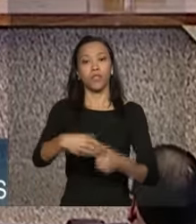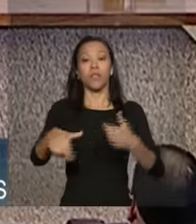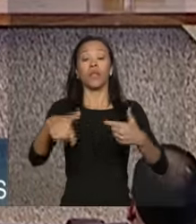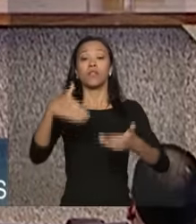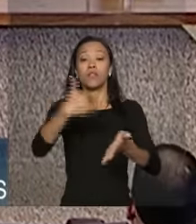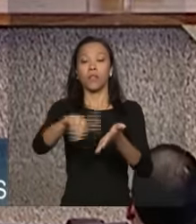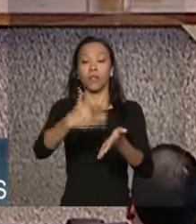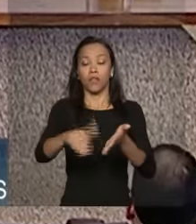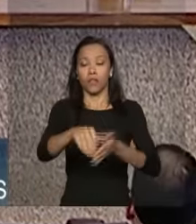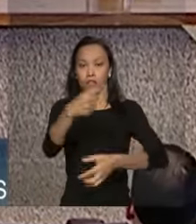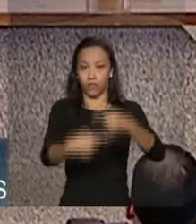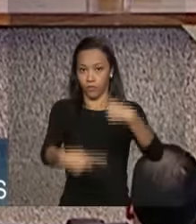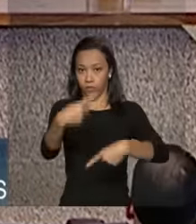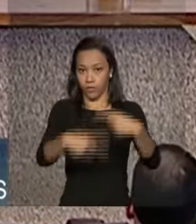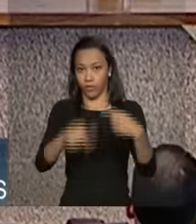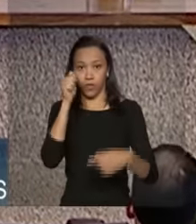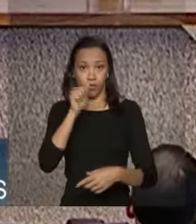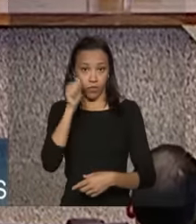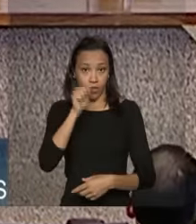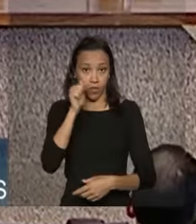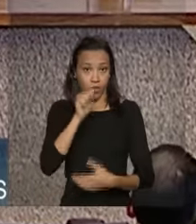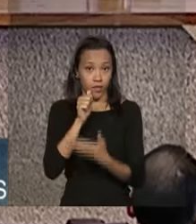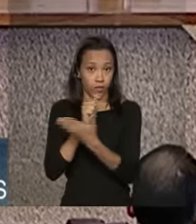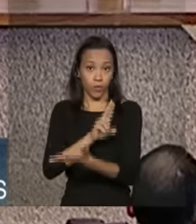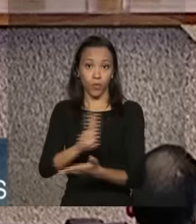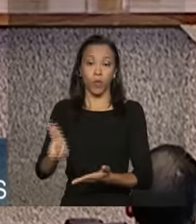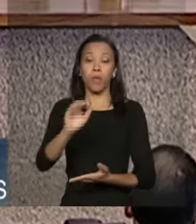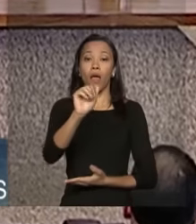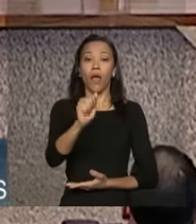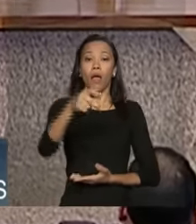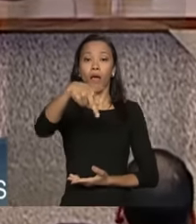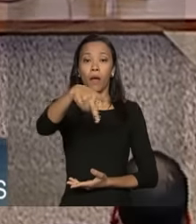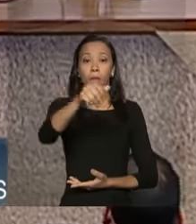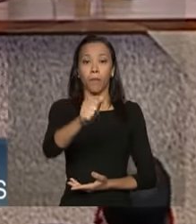políticas para as mulheres em exercício Aparecida